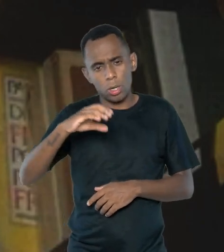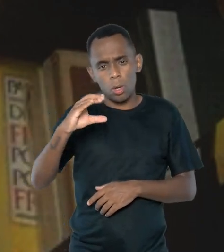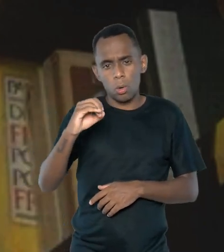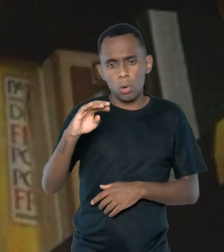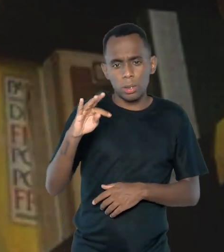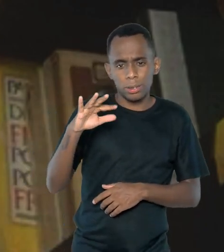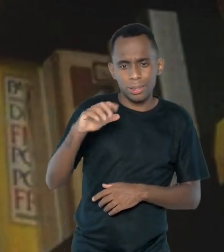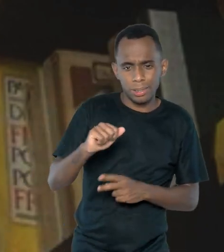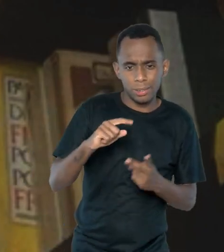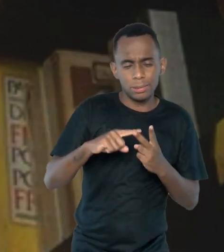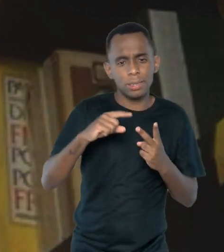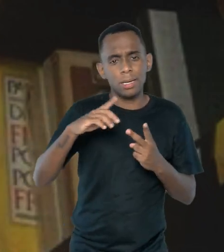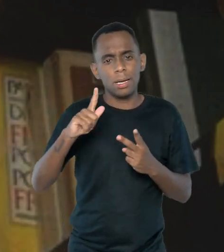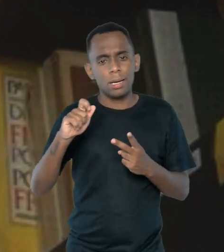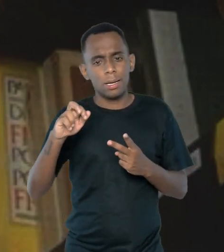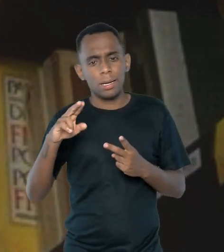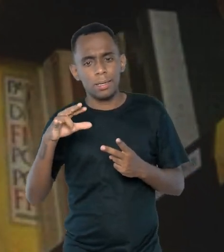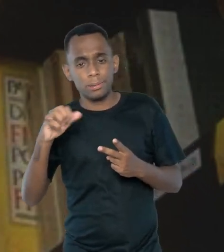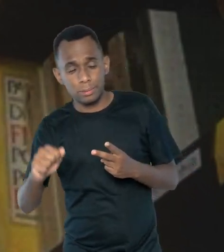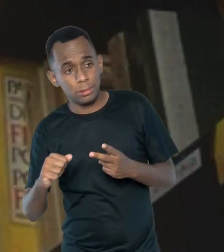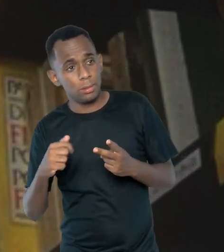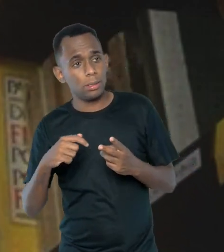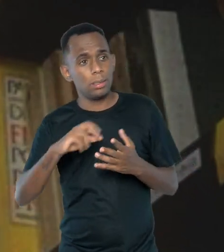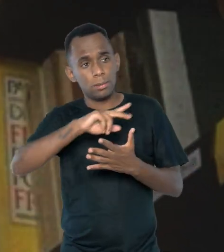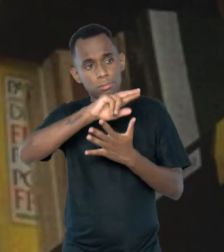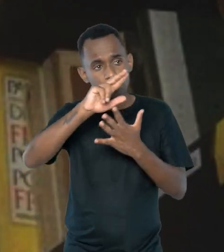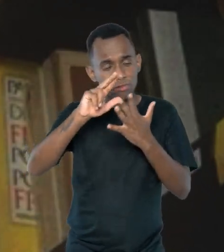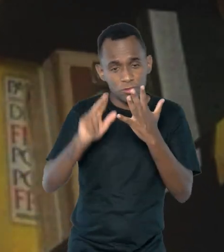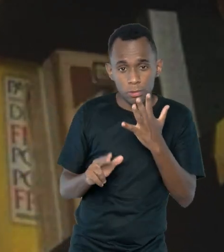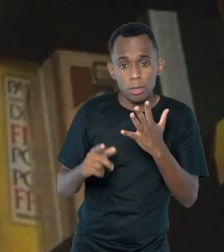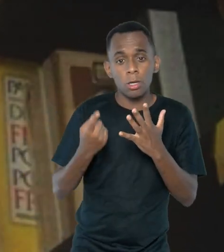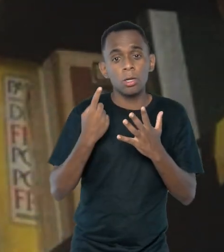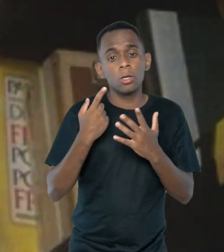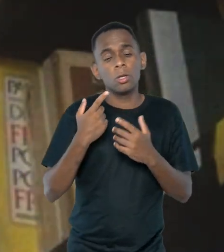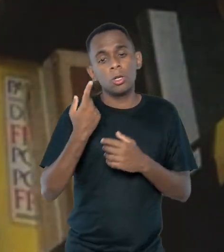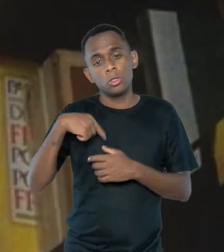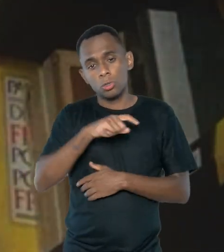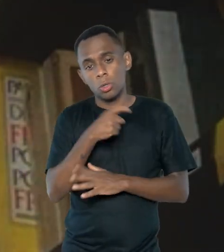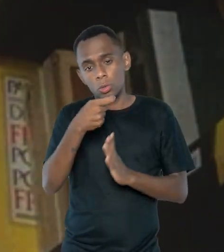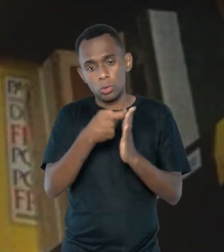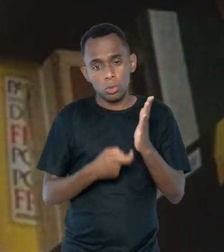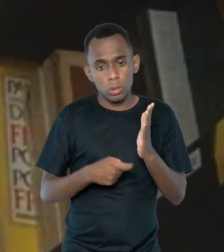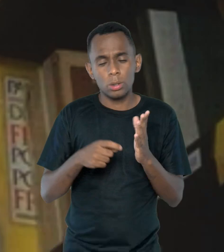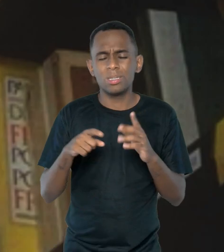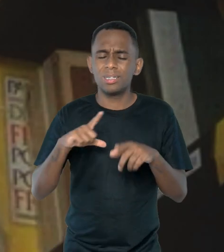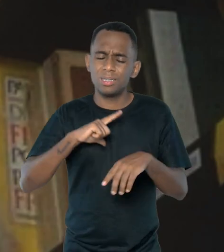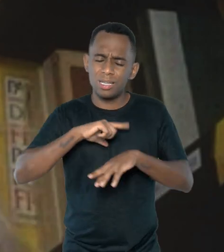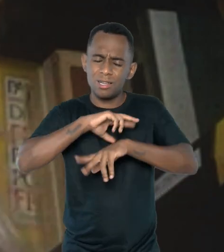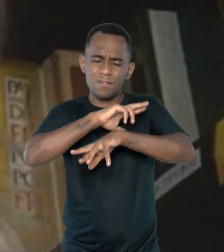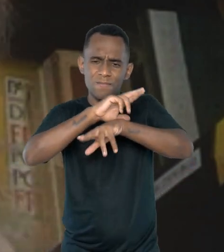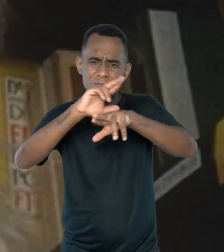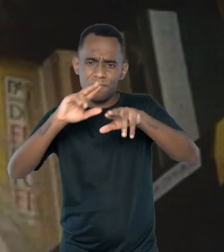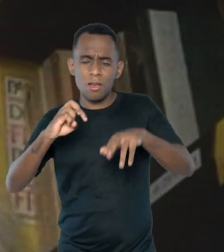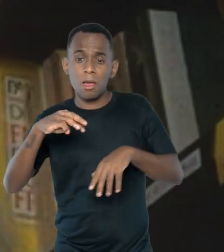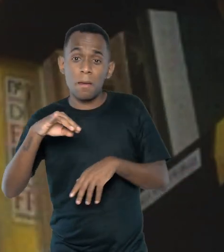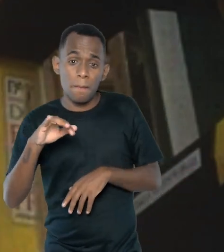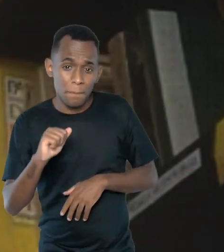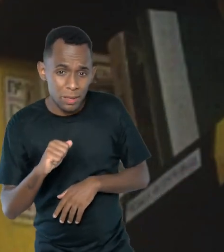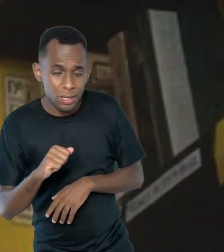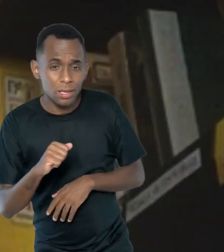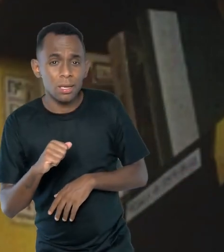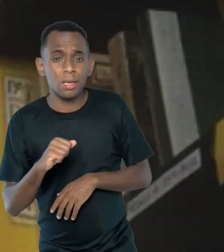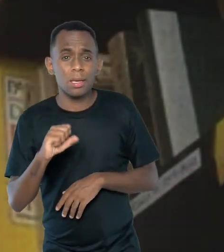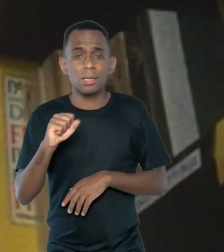tem Garcia Marques, tem Neruda, nossa obra tem Ondiak, tem Mia Couto,